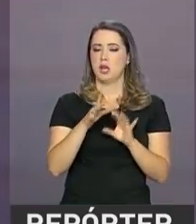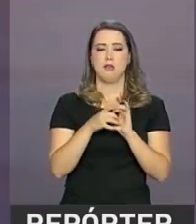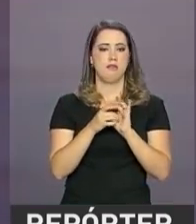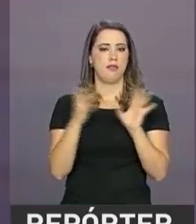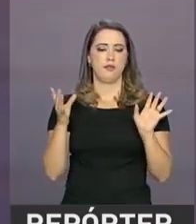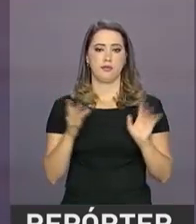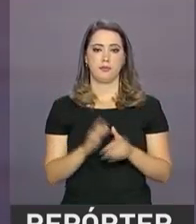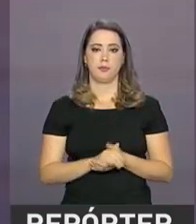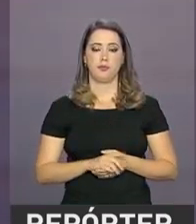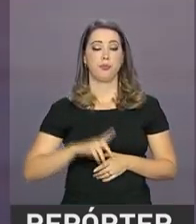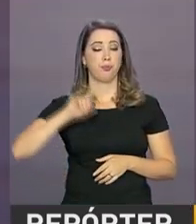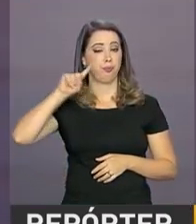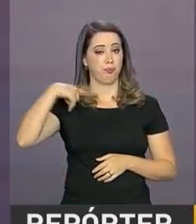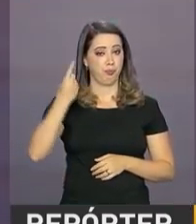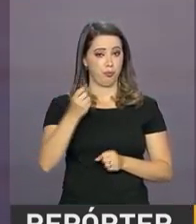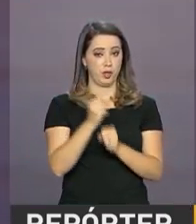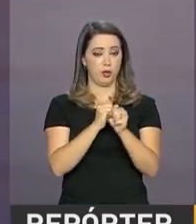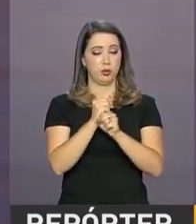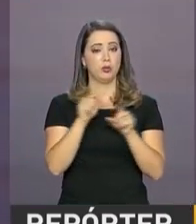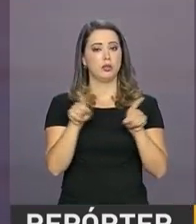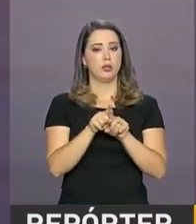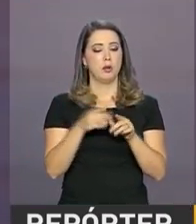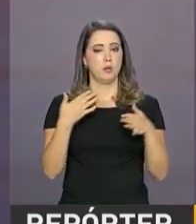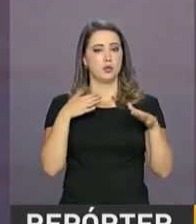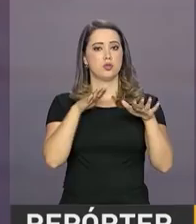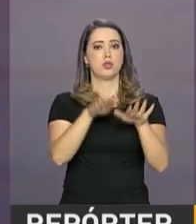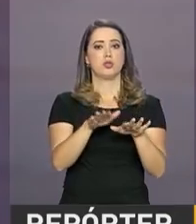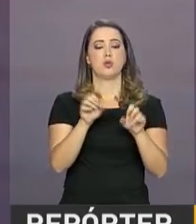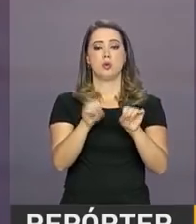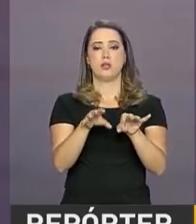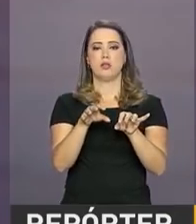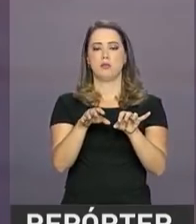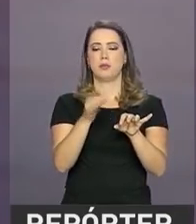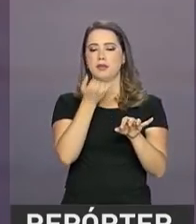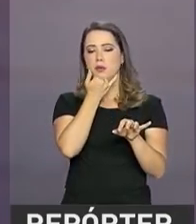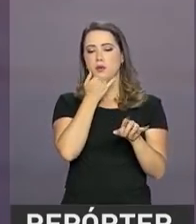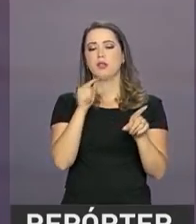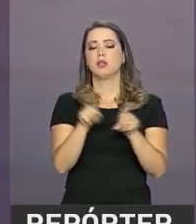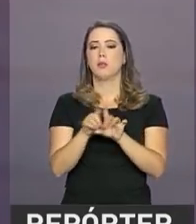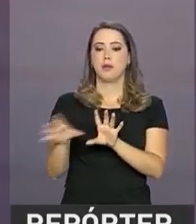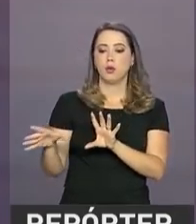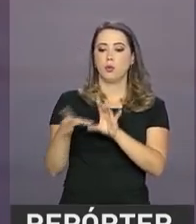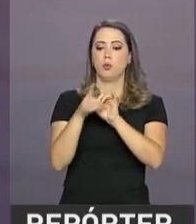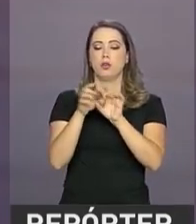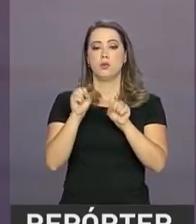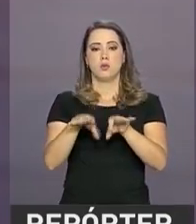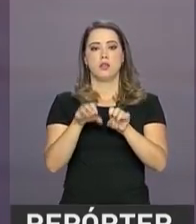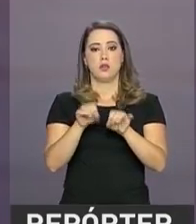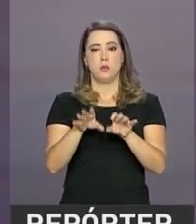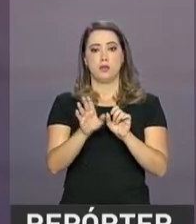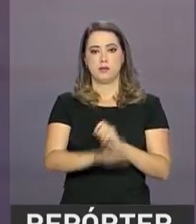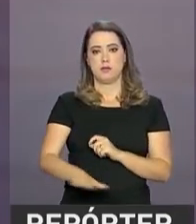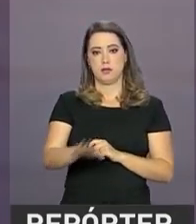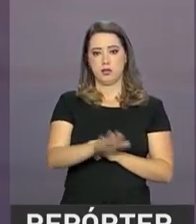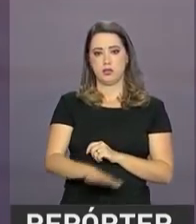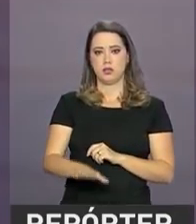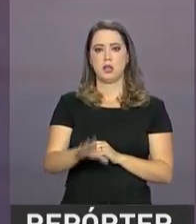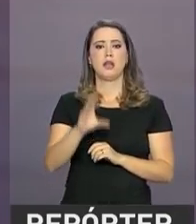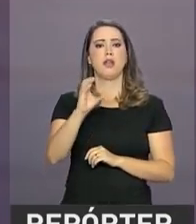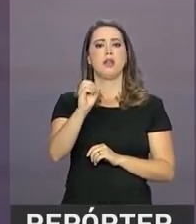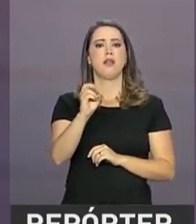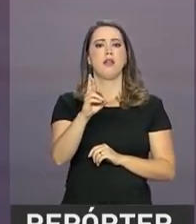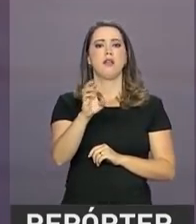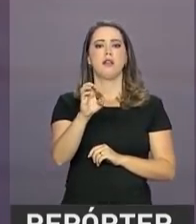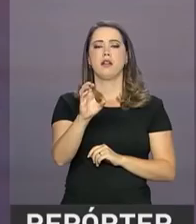outra novidade a partir do ano que vem será a inclusão da educação infantil no saeb os alunos de creche e pré-escola não vão